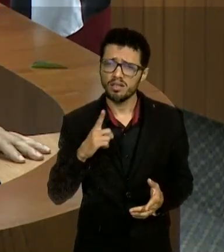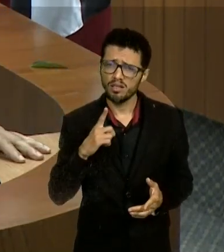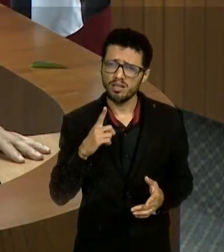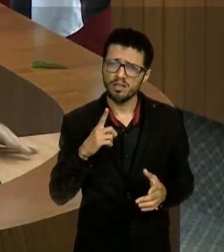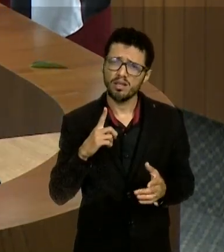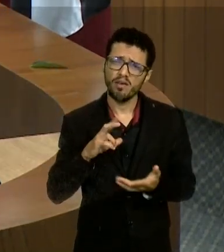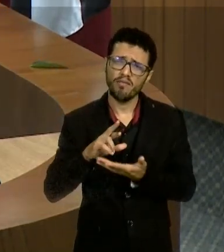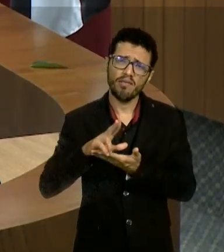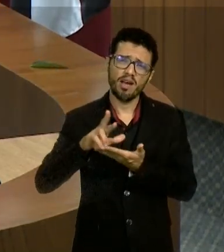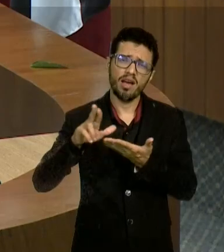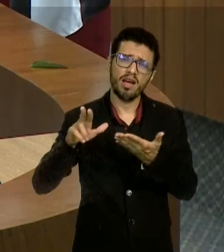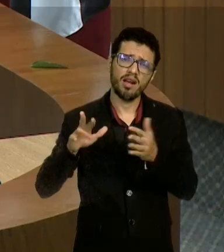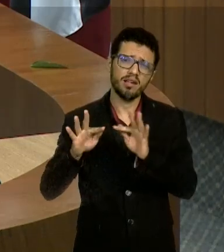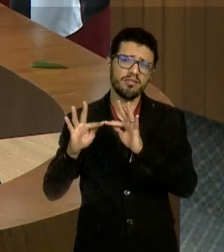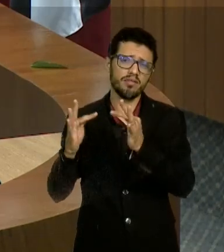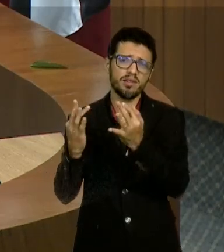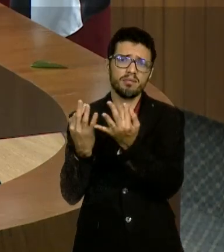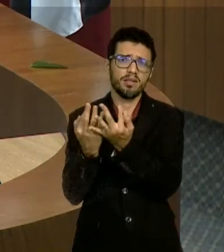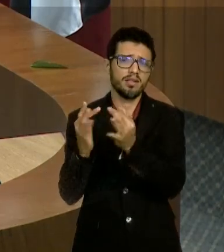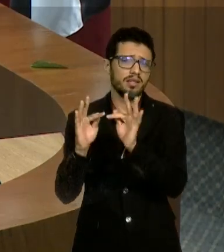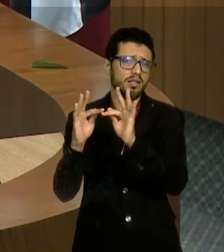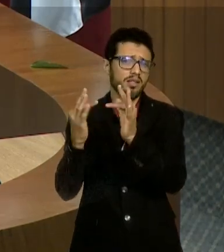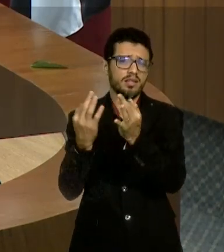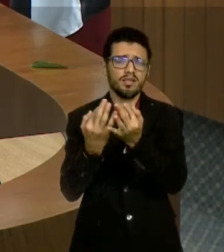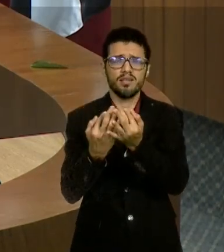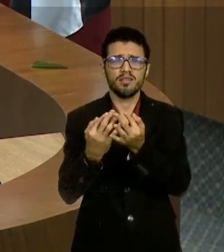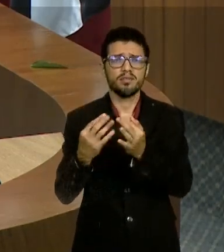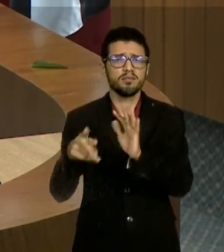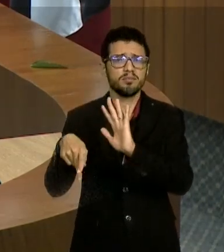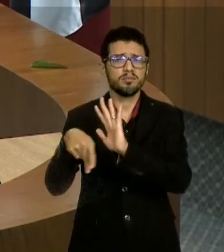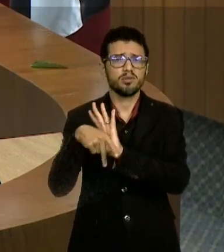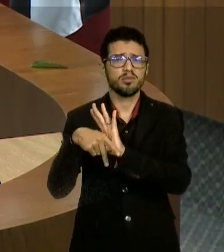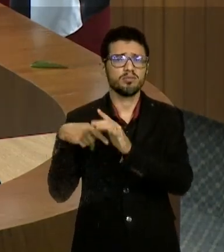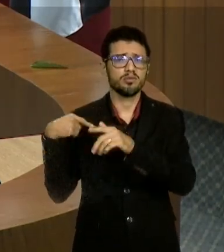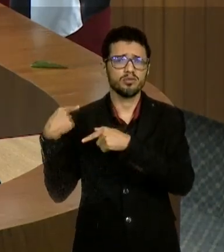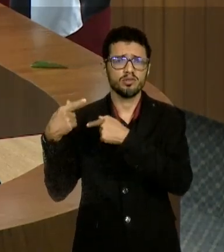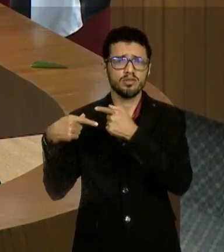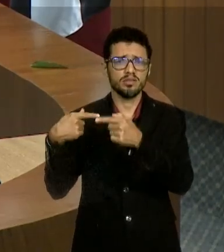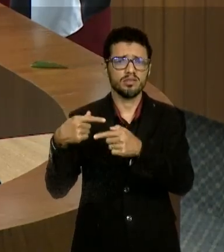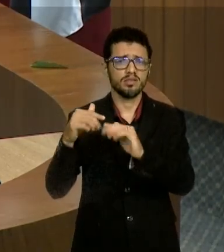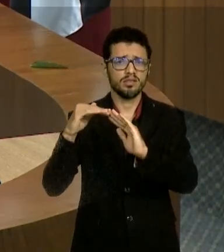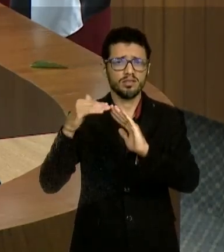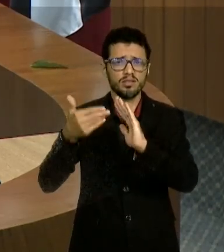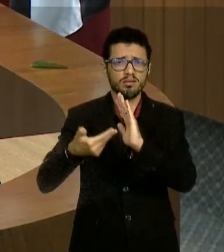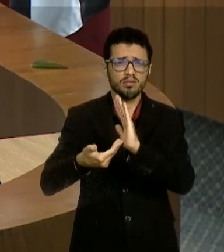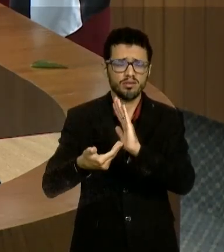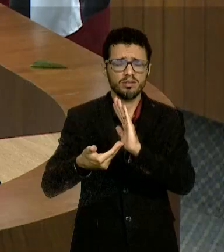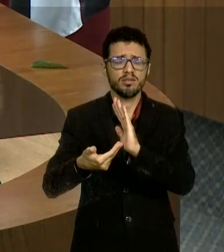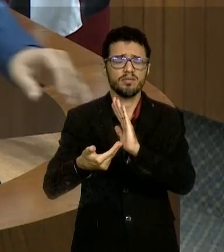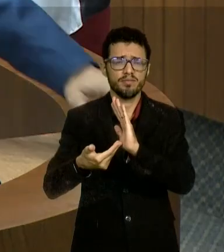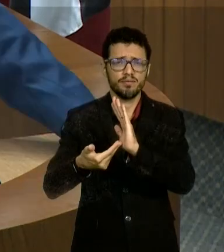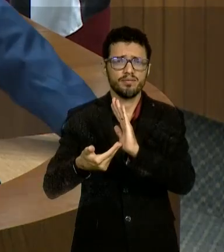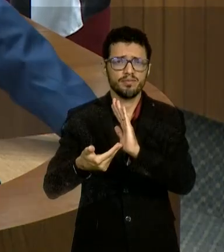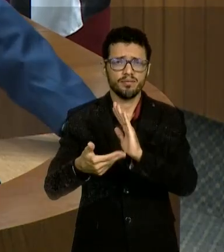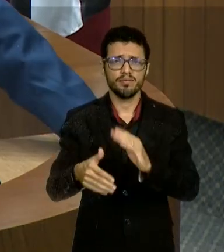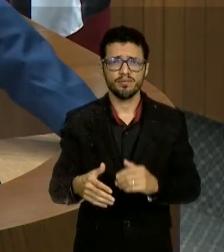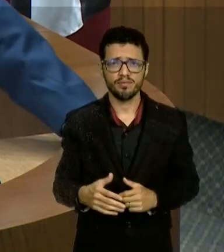famílias quilombolas que têm a sua vida, a sua ancestralidade